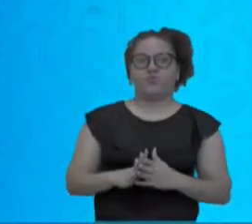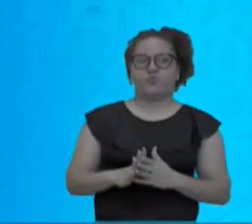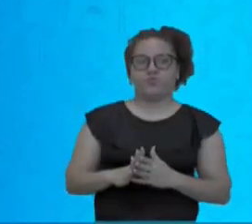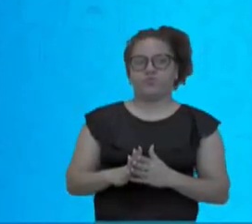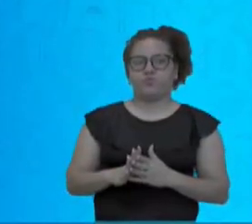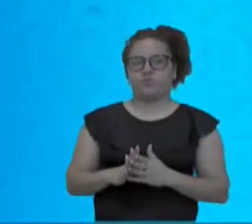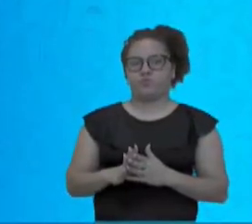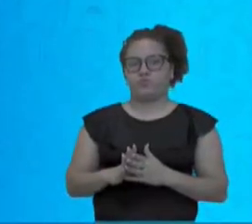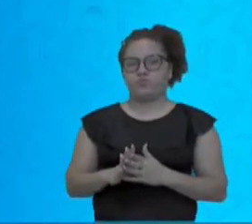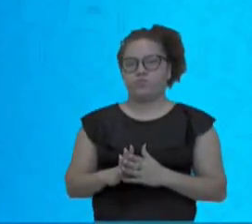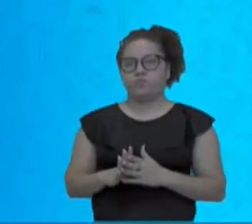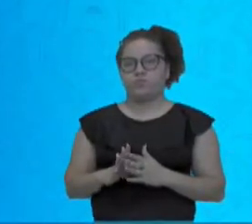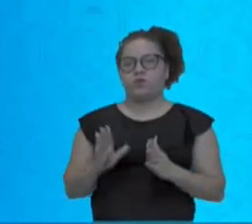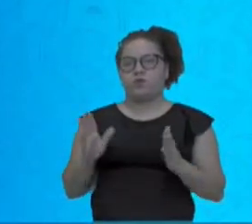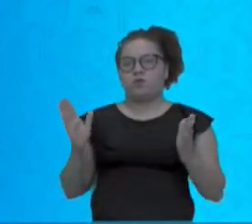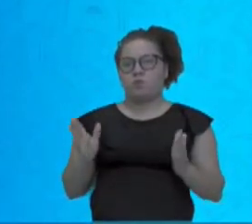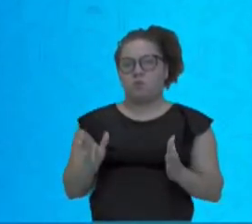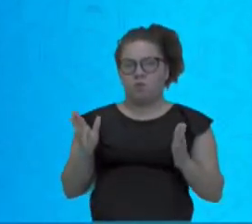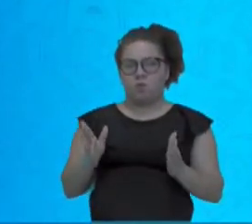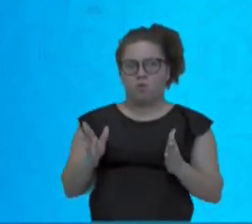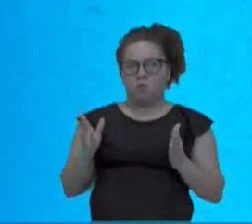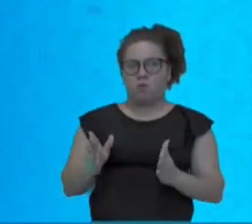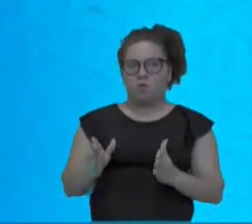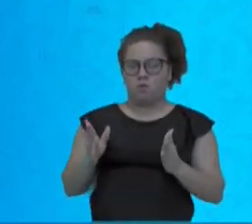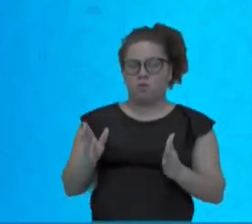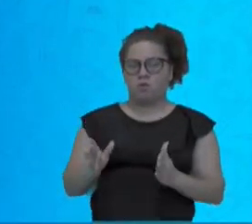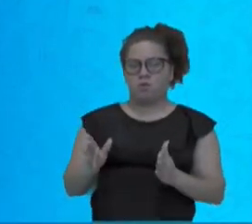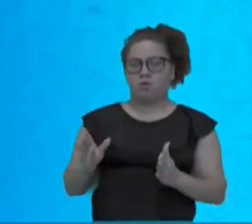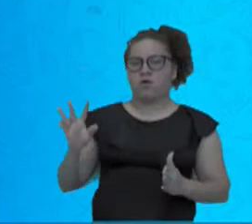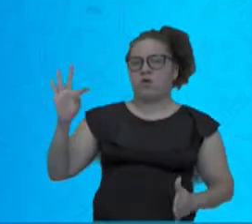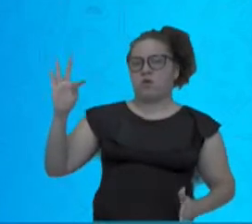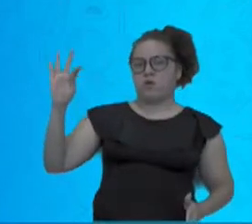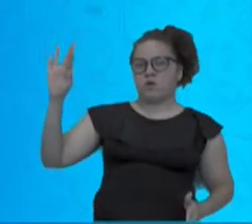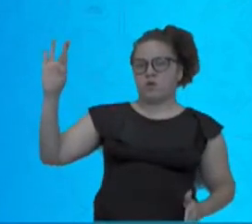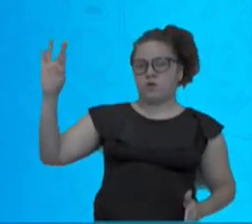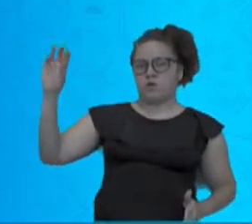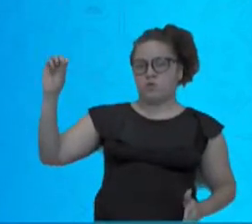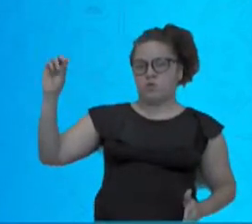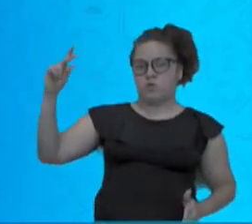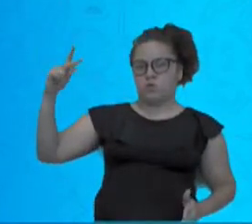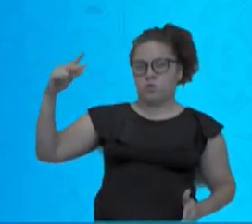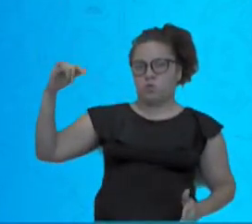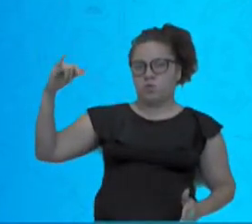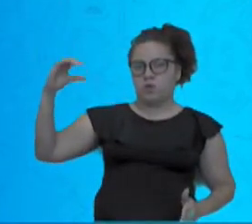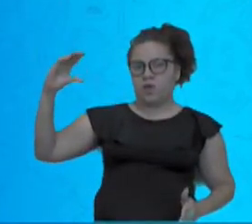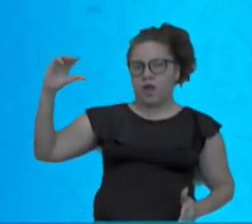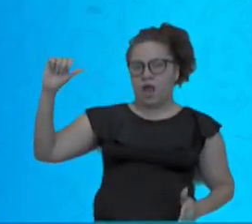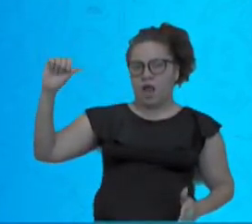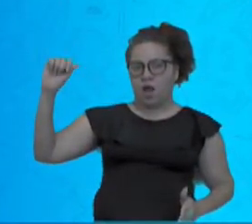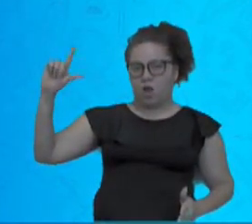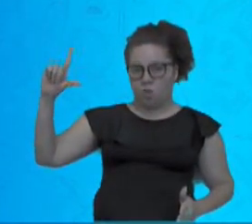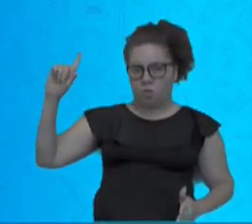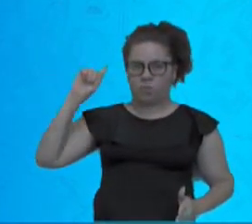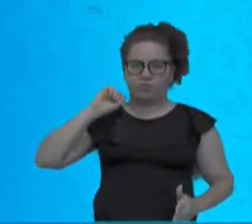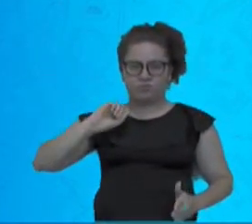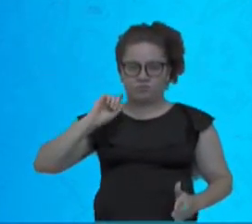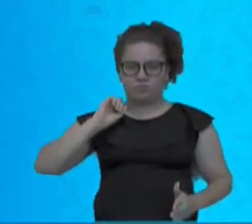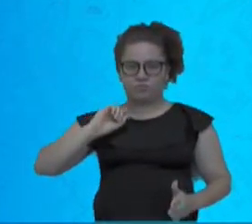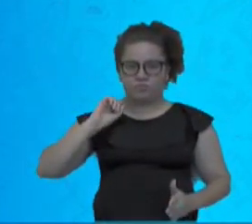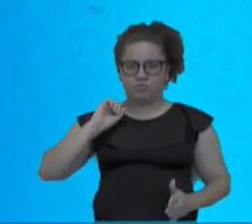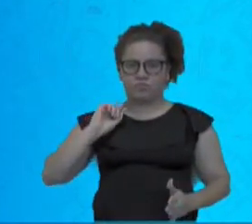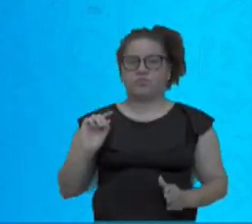No nosso clima, porque aqui abrange Minas Gerais, nós